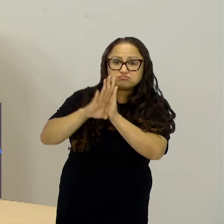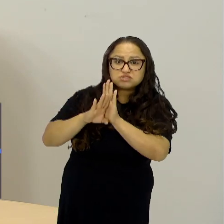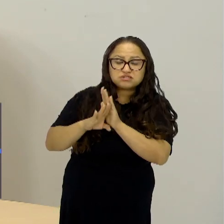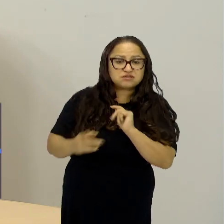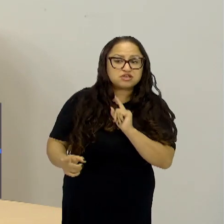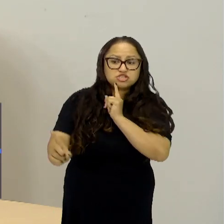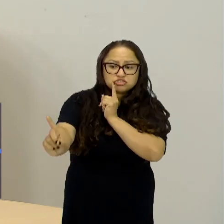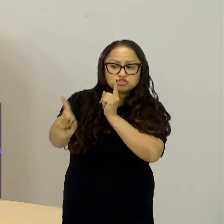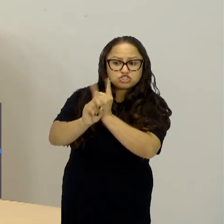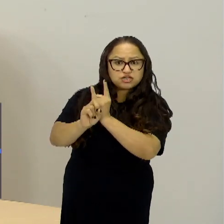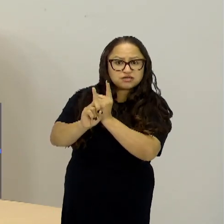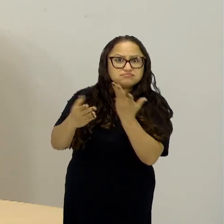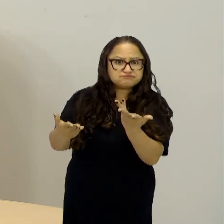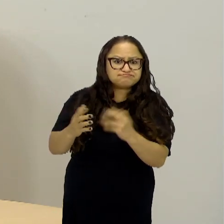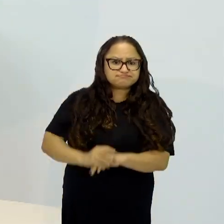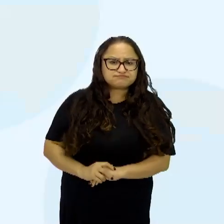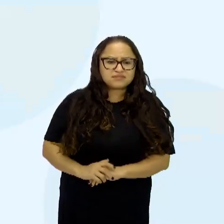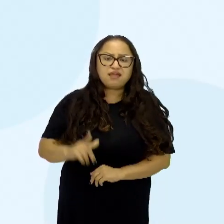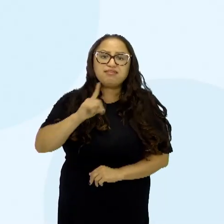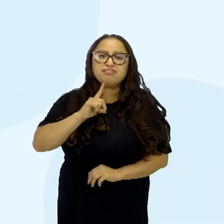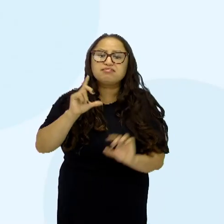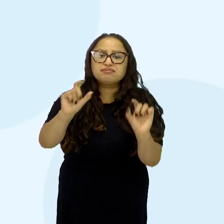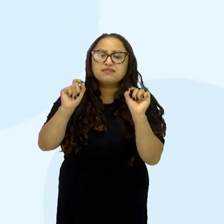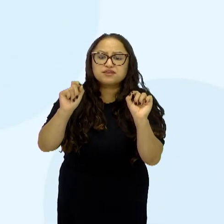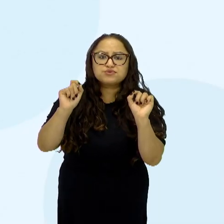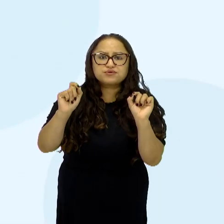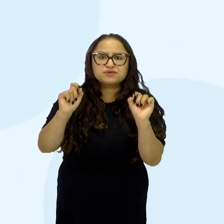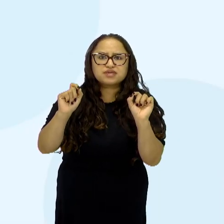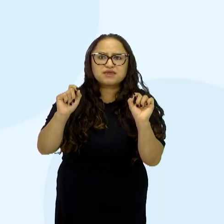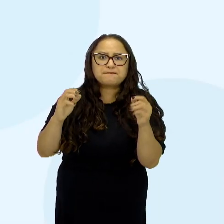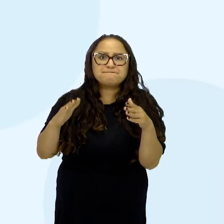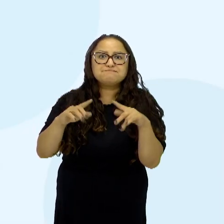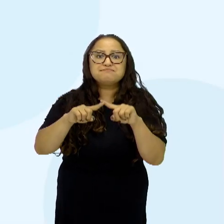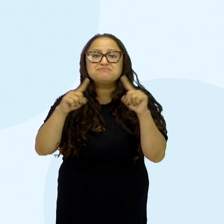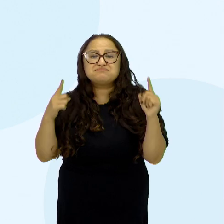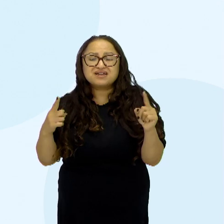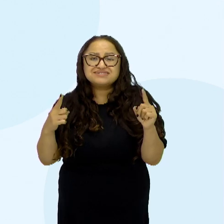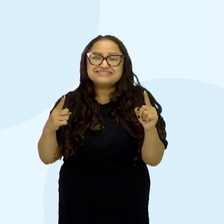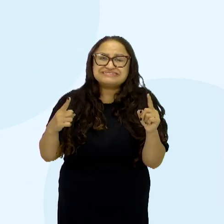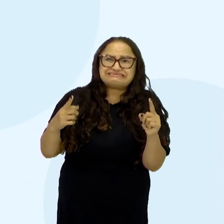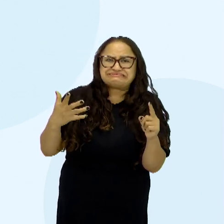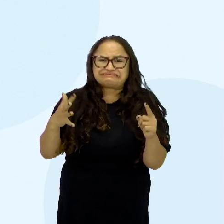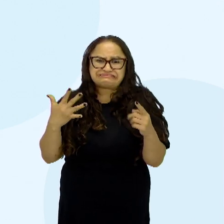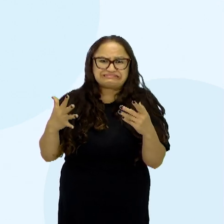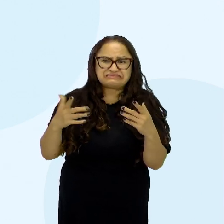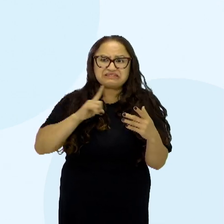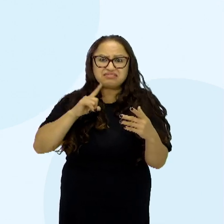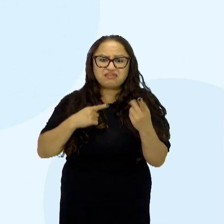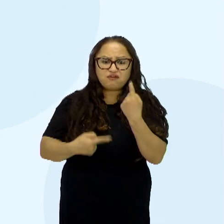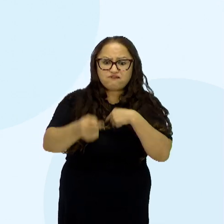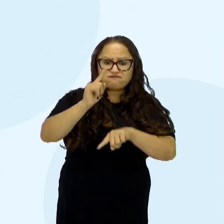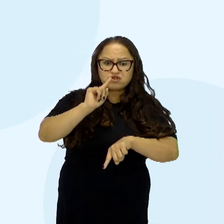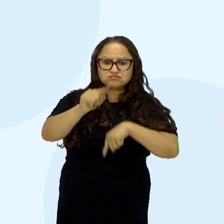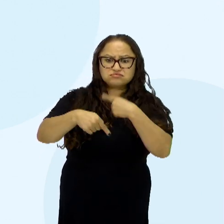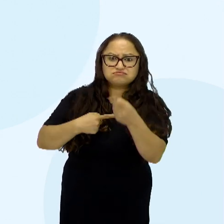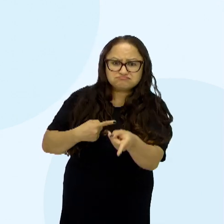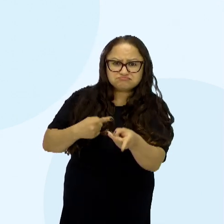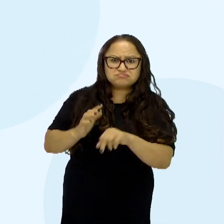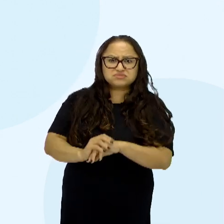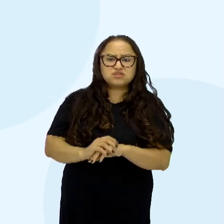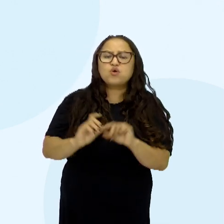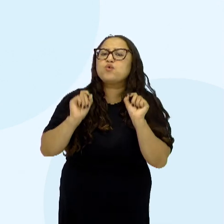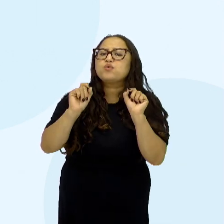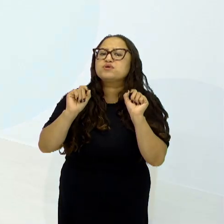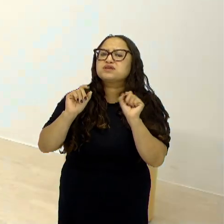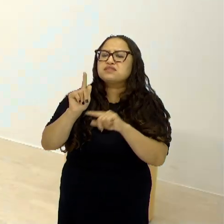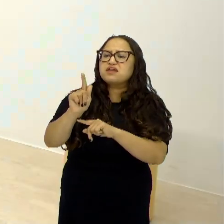gente. Então, a gente tem aí, vai chegando para o clímax, mas dessa forma parece que vem de trás para frente. E eu poderia mesmo, até ir mais, fazer essa